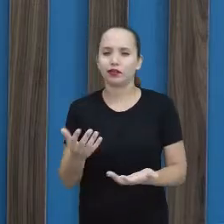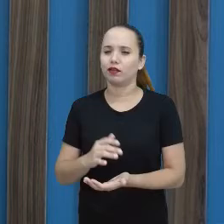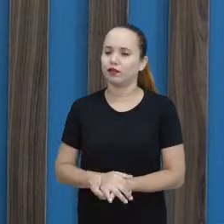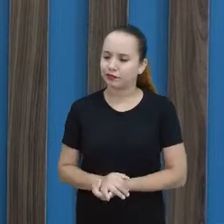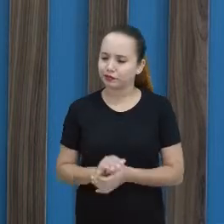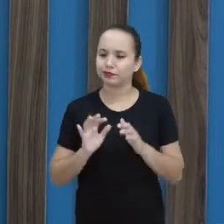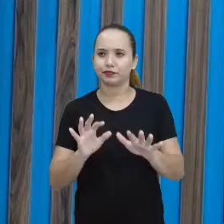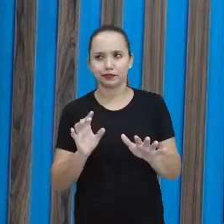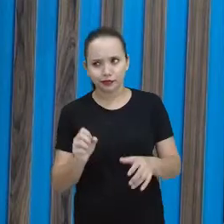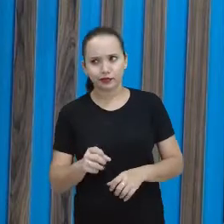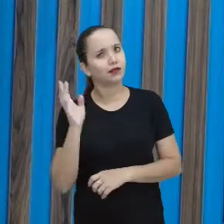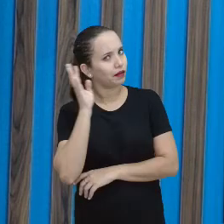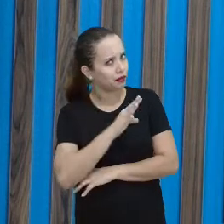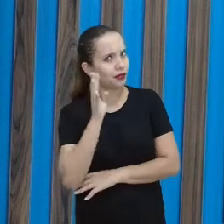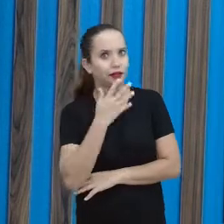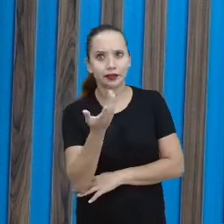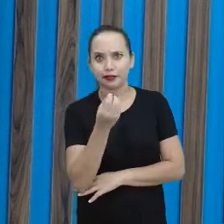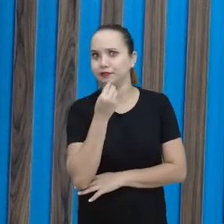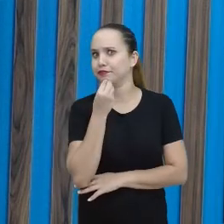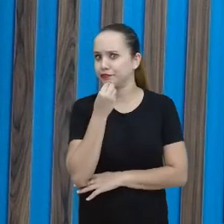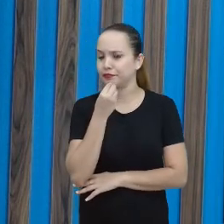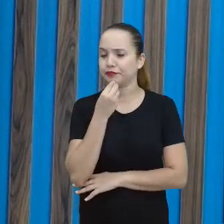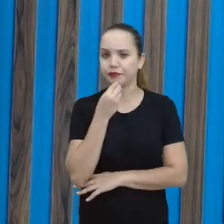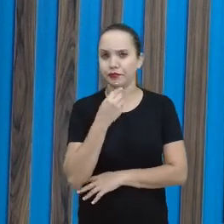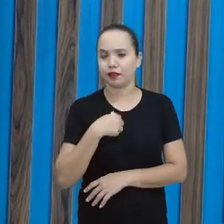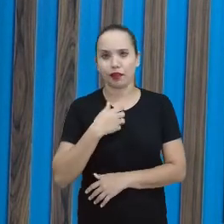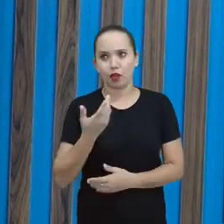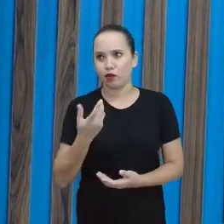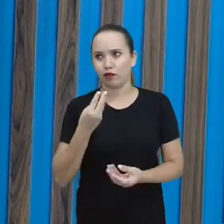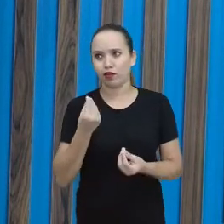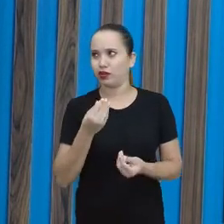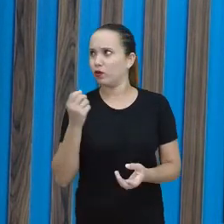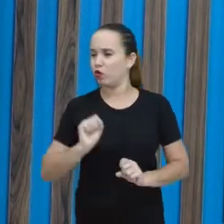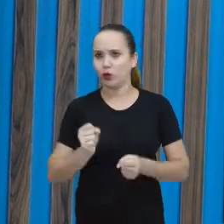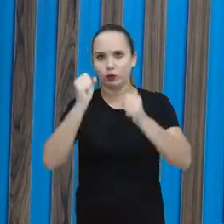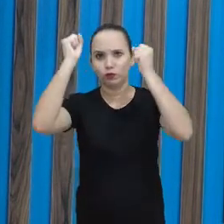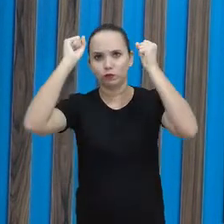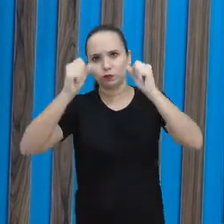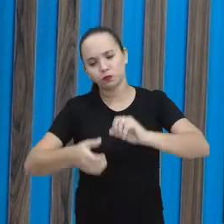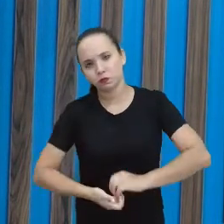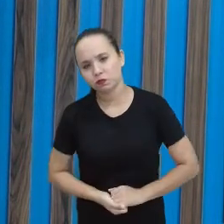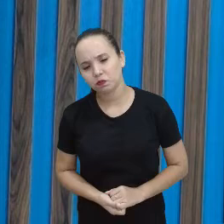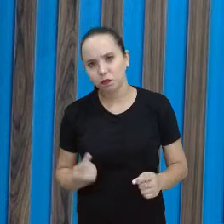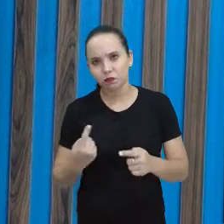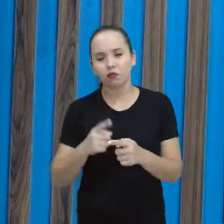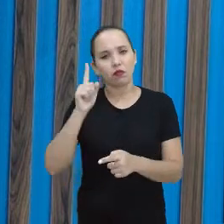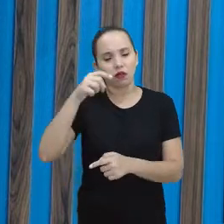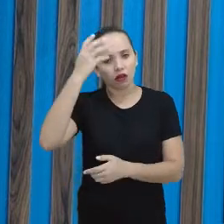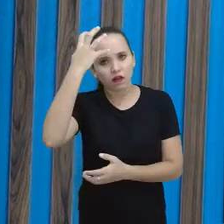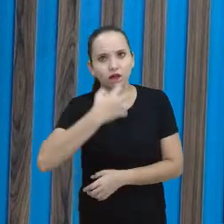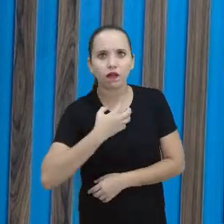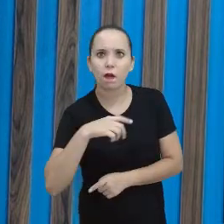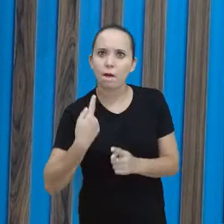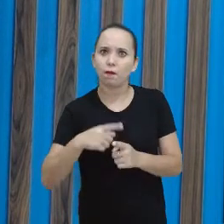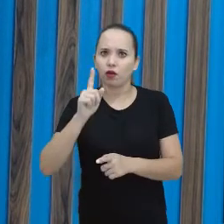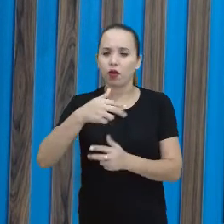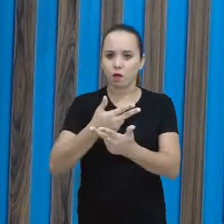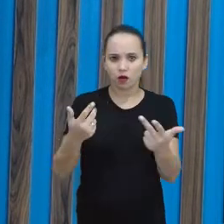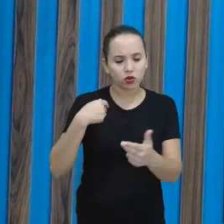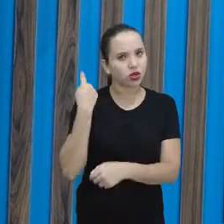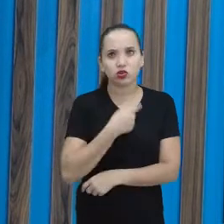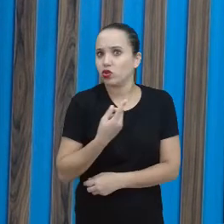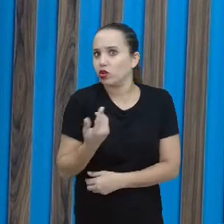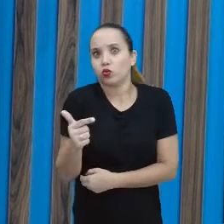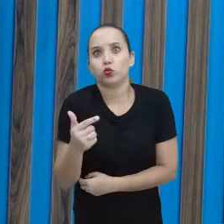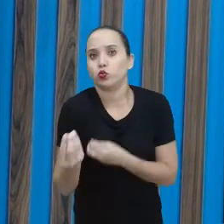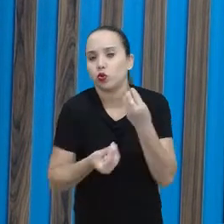isso aí, professora. É, legal, Fico assim, revoltada mesmo, porque é um recurso que a gente não tem como